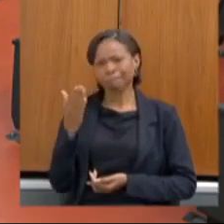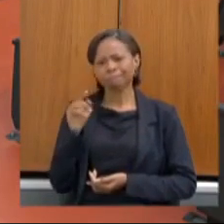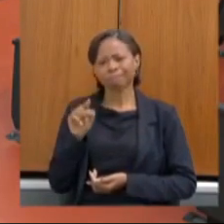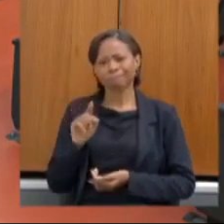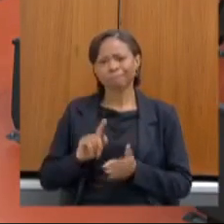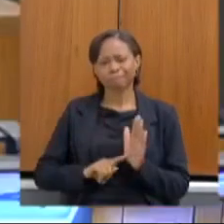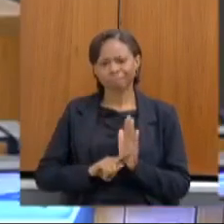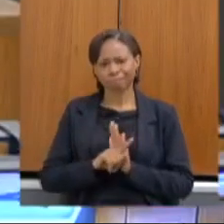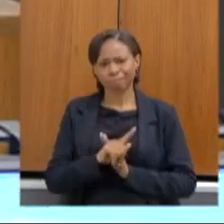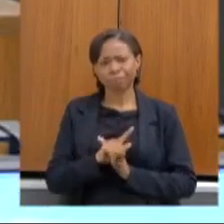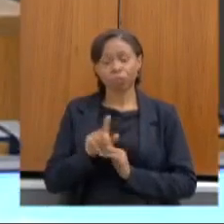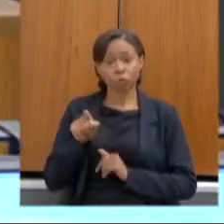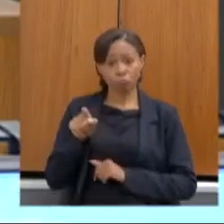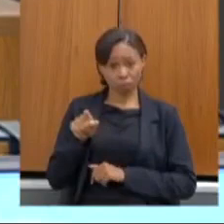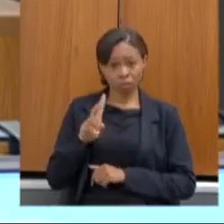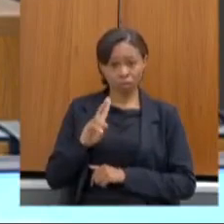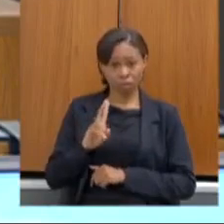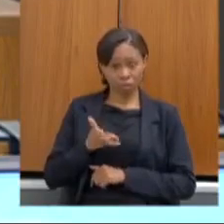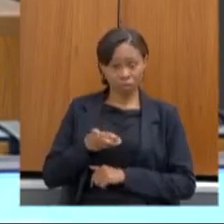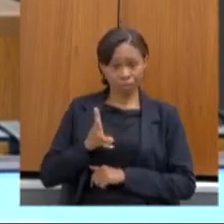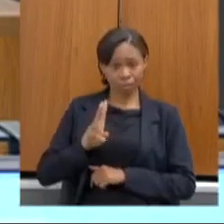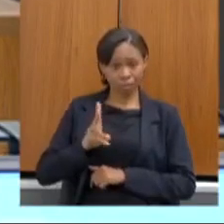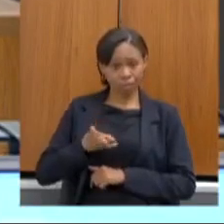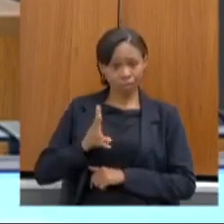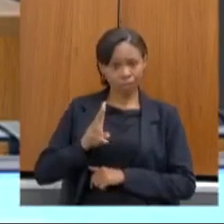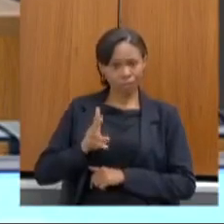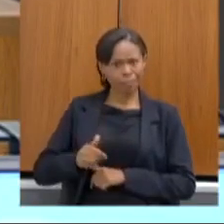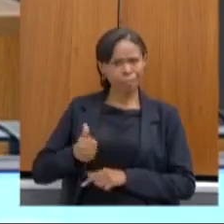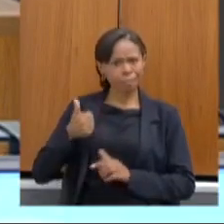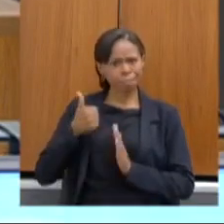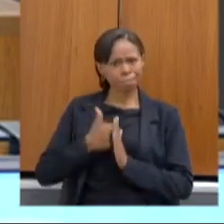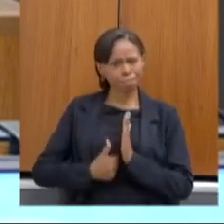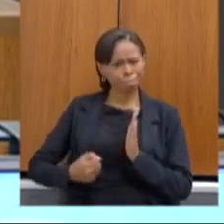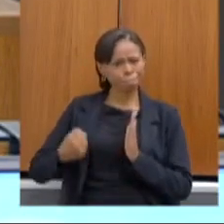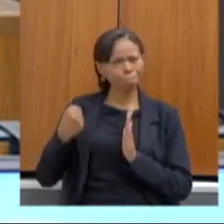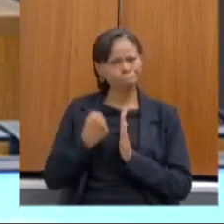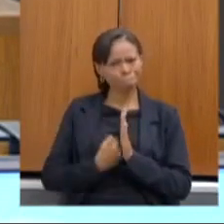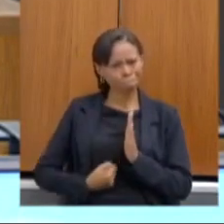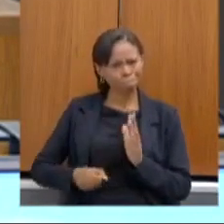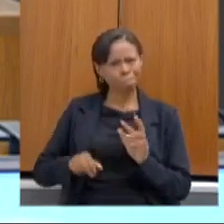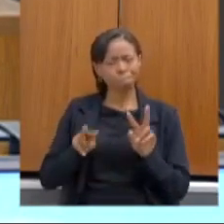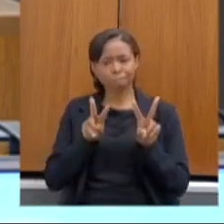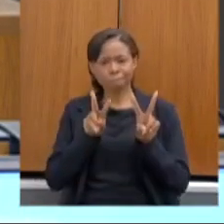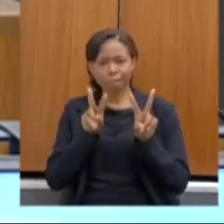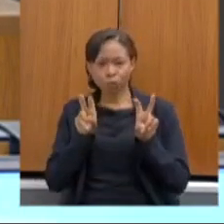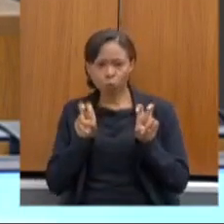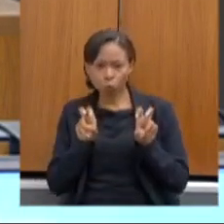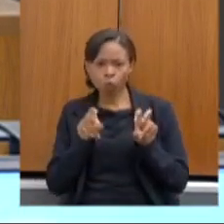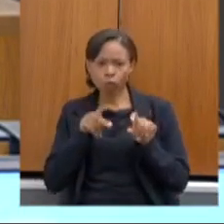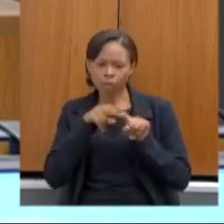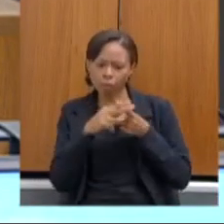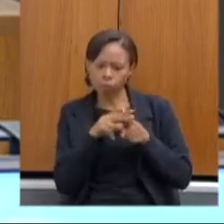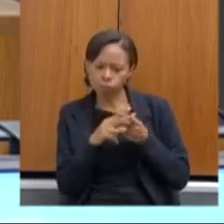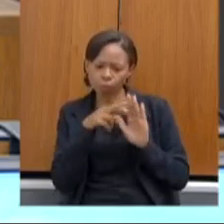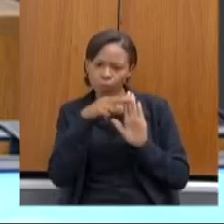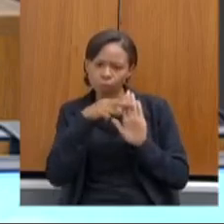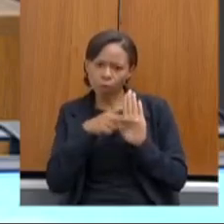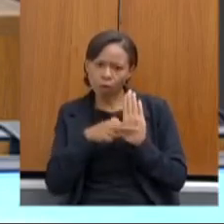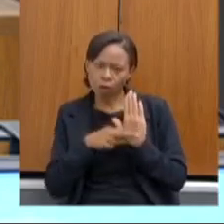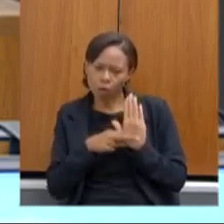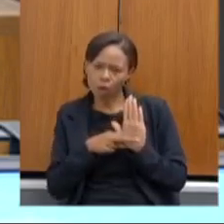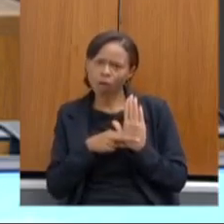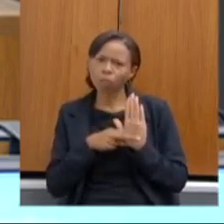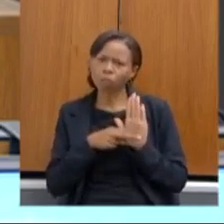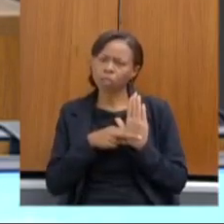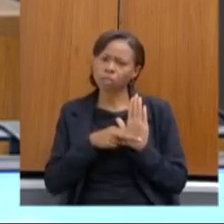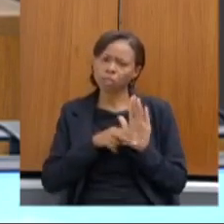é sempre batalhando por essa questão da regularização fundiária